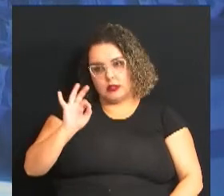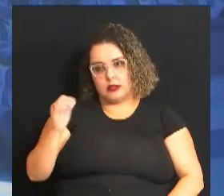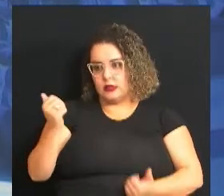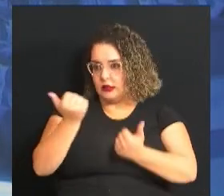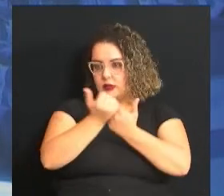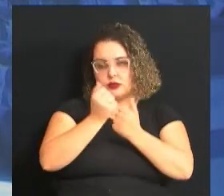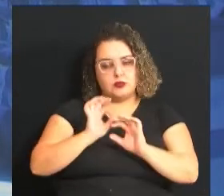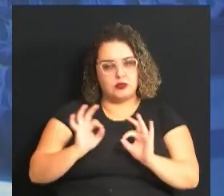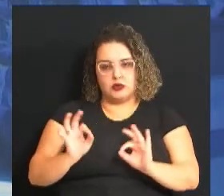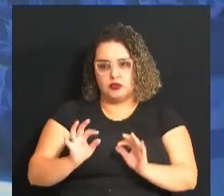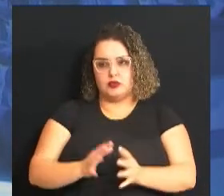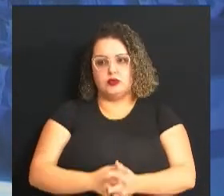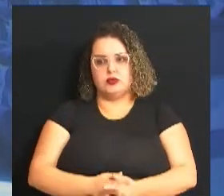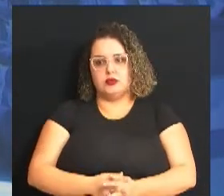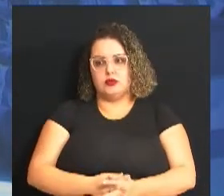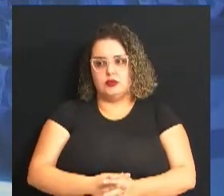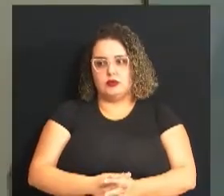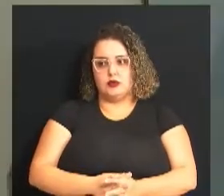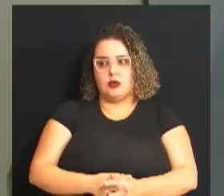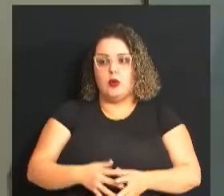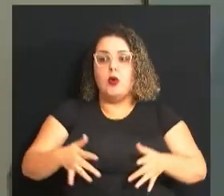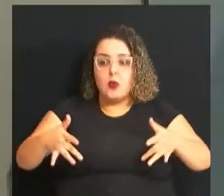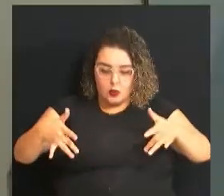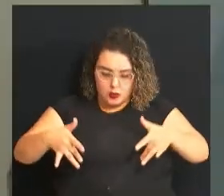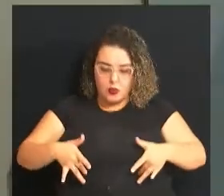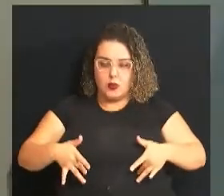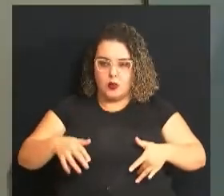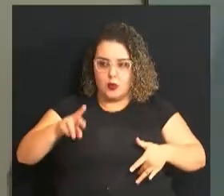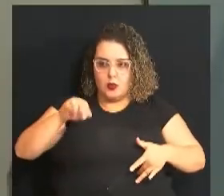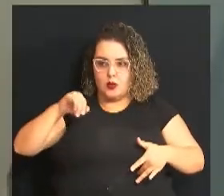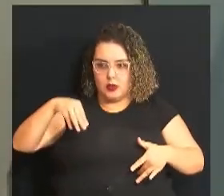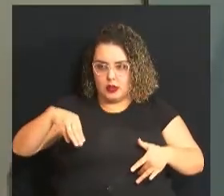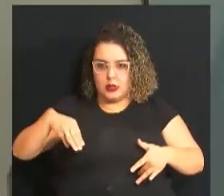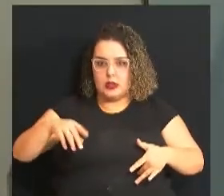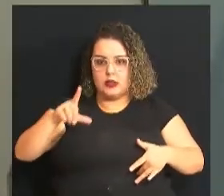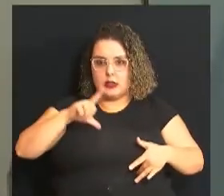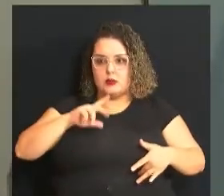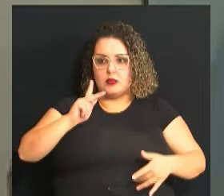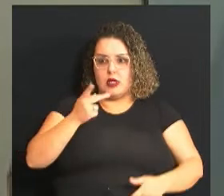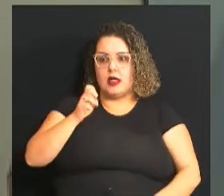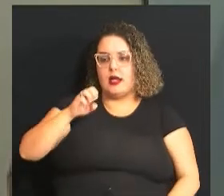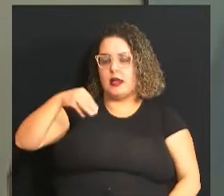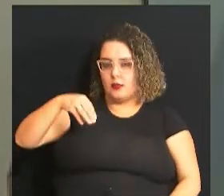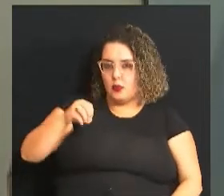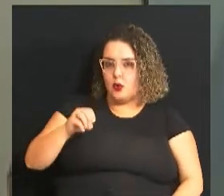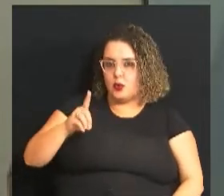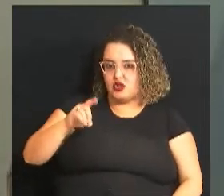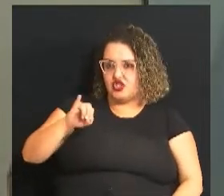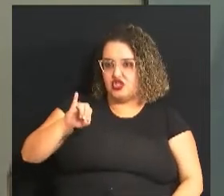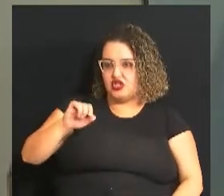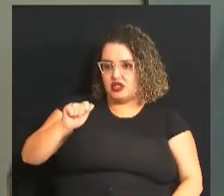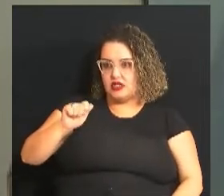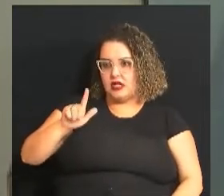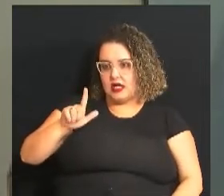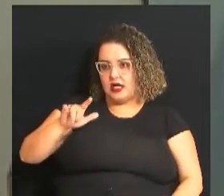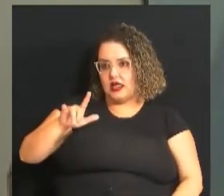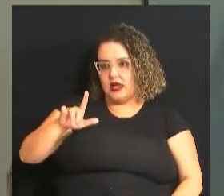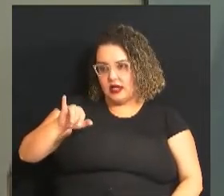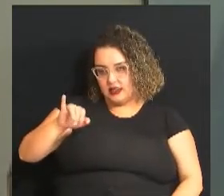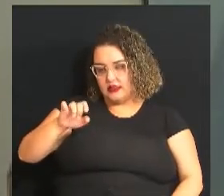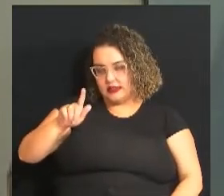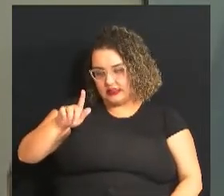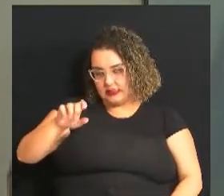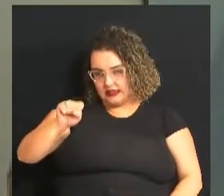Nada. O rim, por exemplo, nós temos a hemodiálise, né? No fígado, nós até tentamos, a